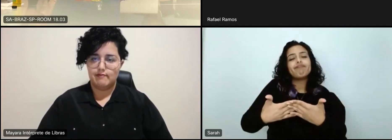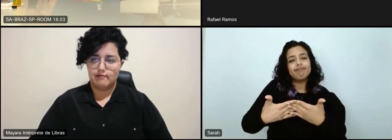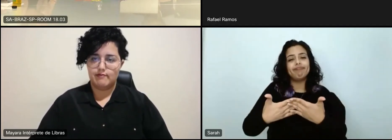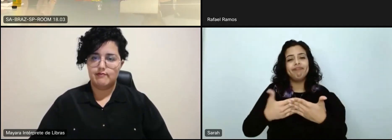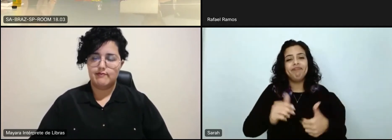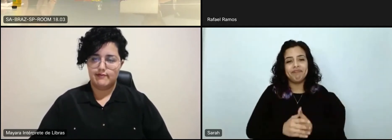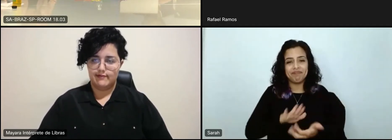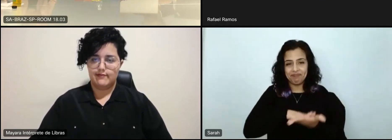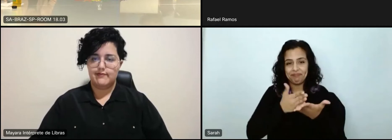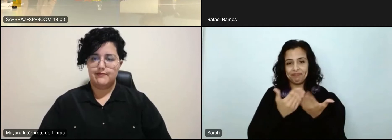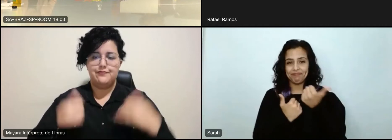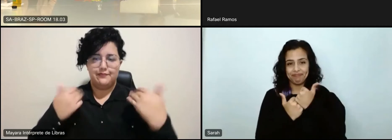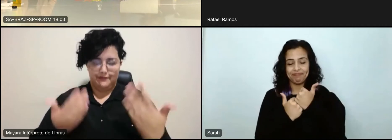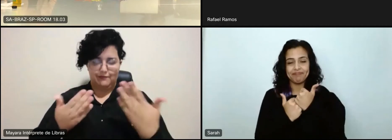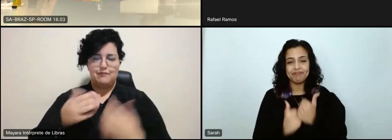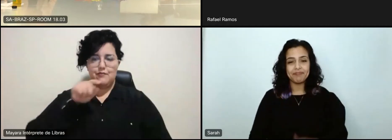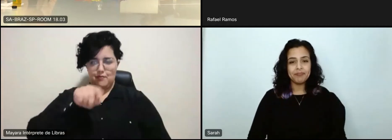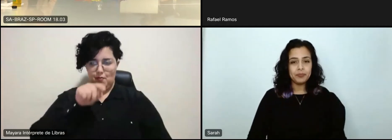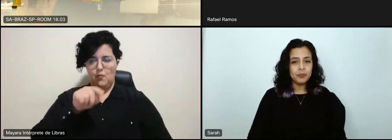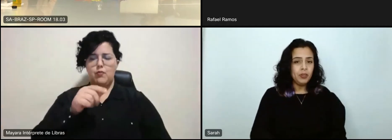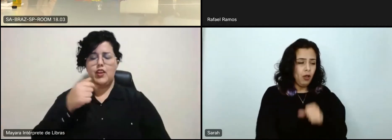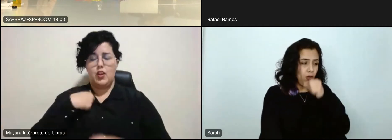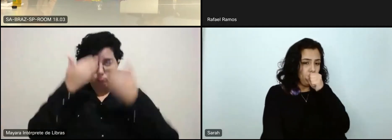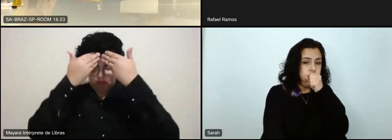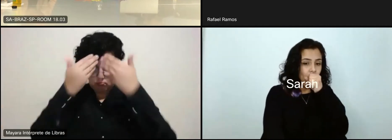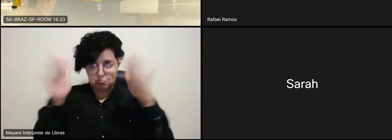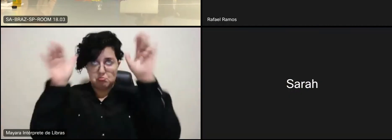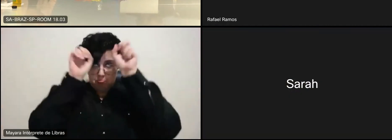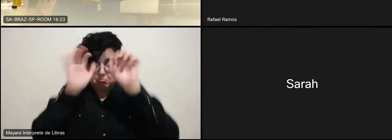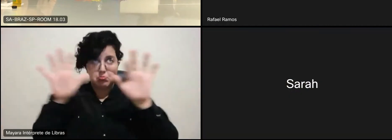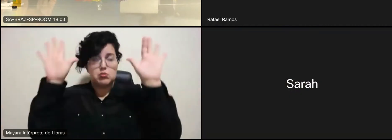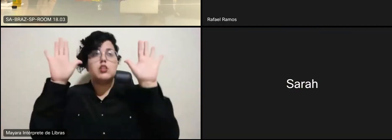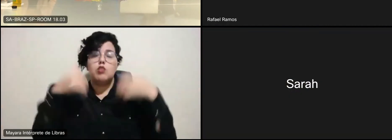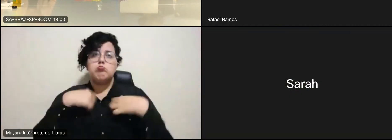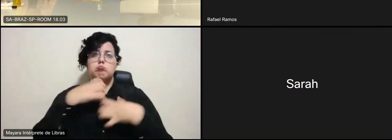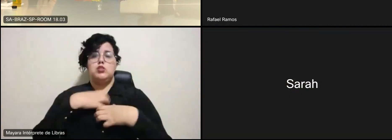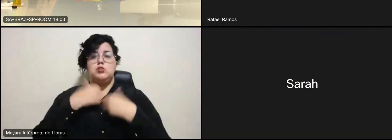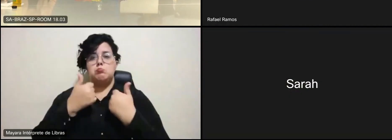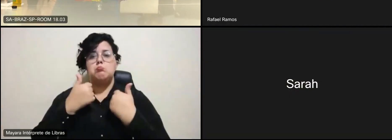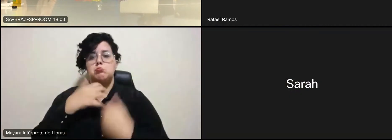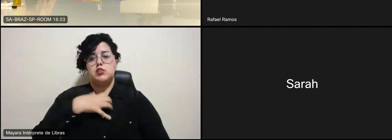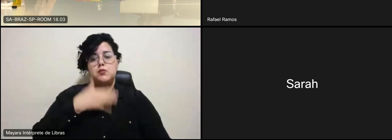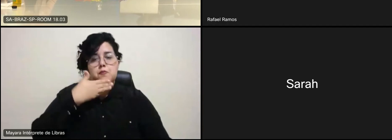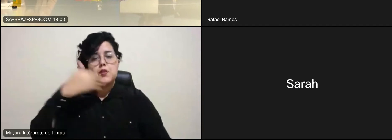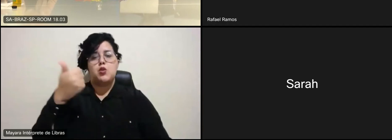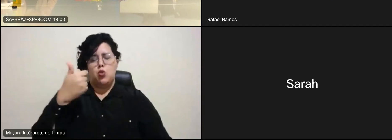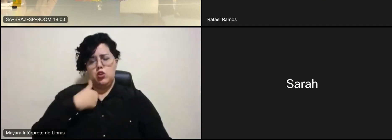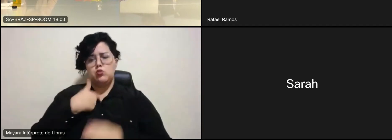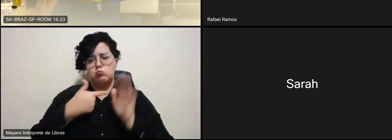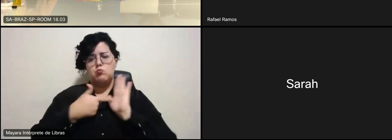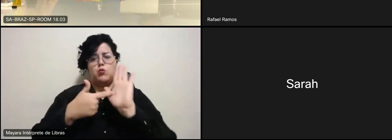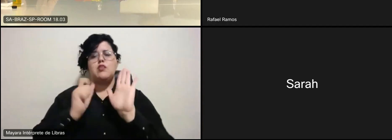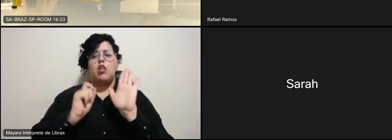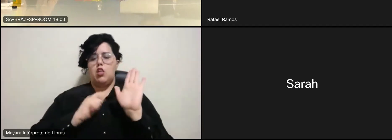isso abriu a minha cabeça, eu me senti muito mais confortável de estar aqui, de ser quem eu sou. Acho que esse programa foi muito